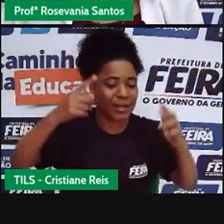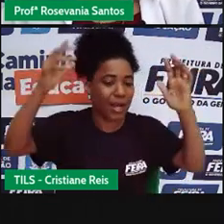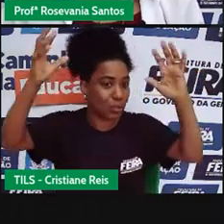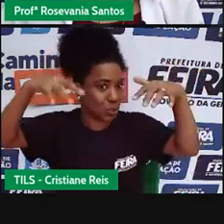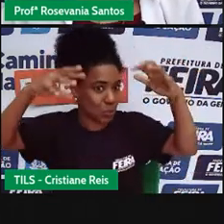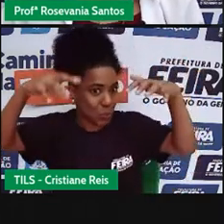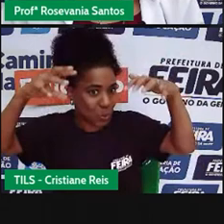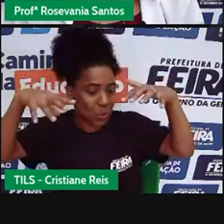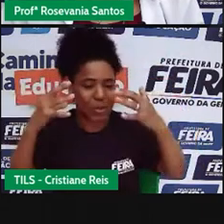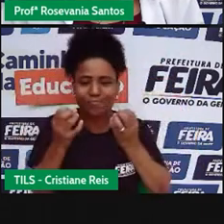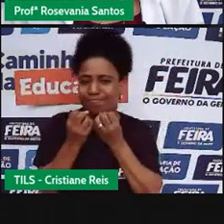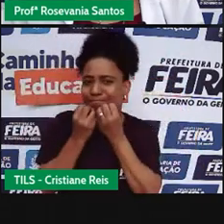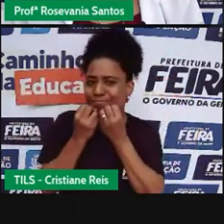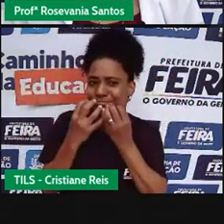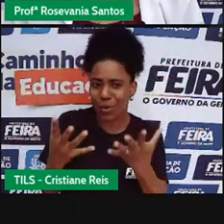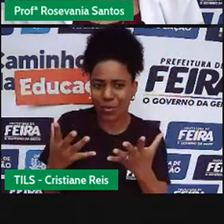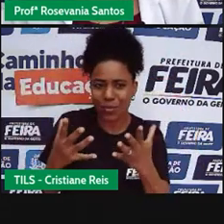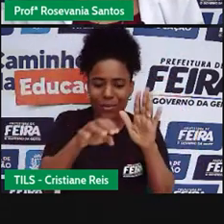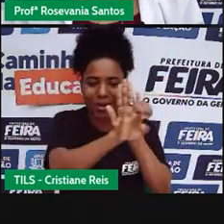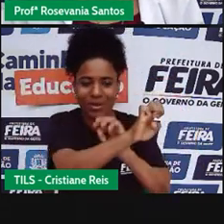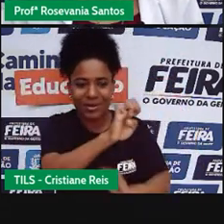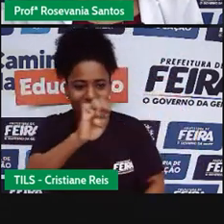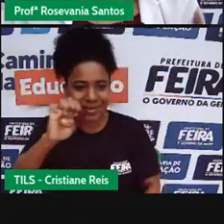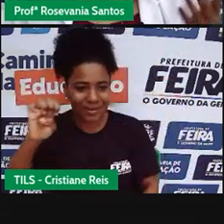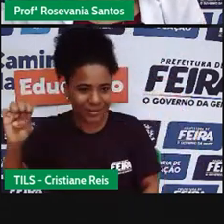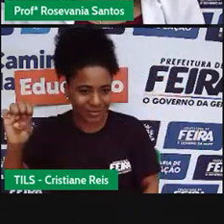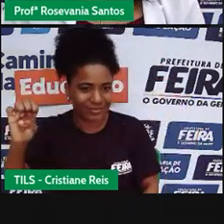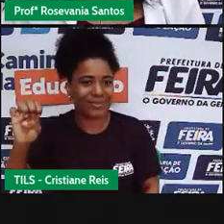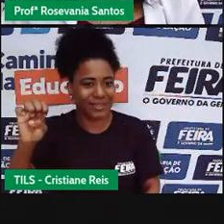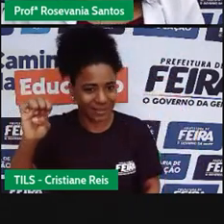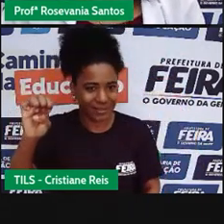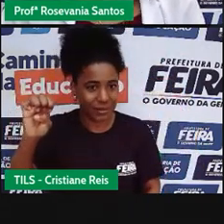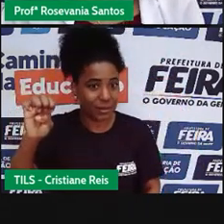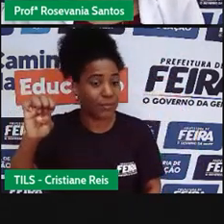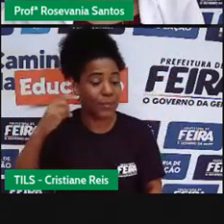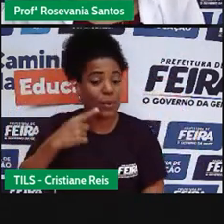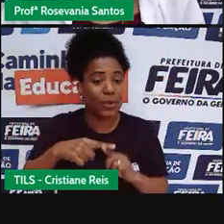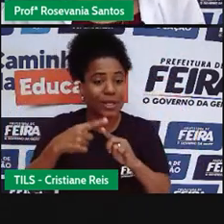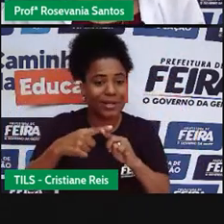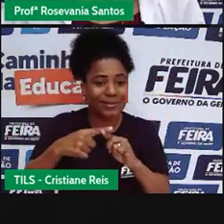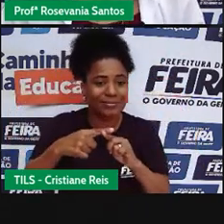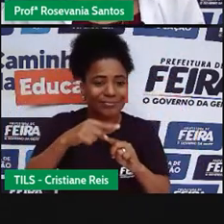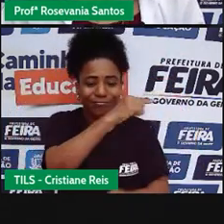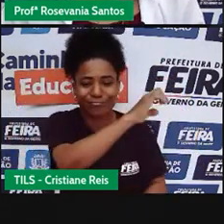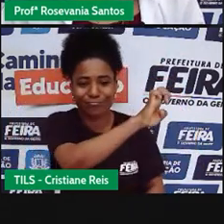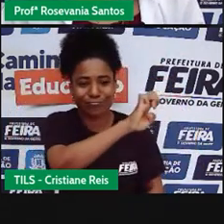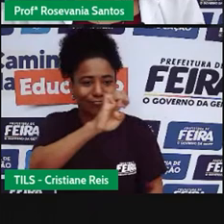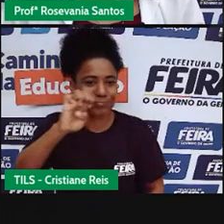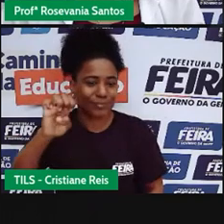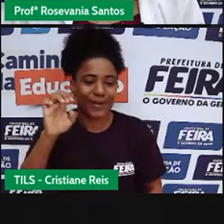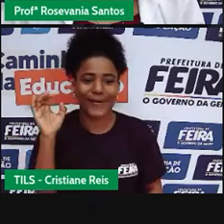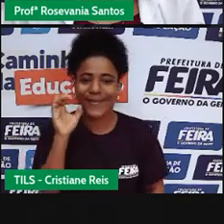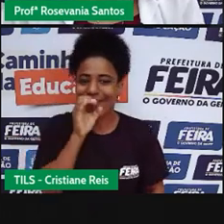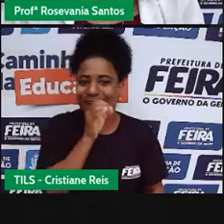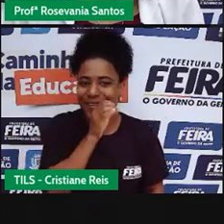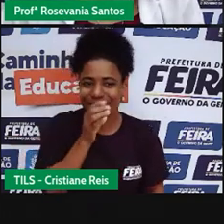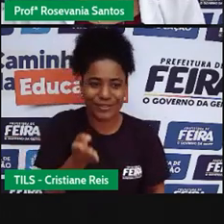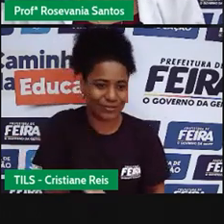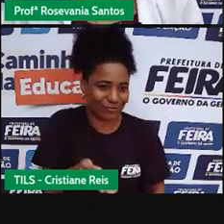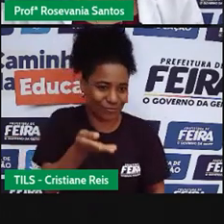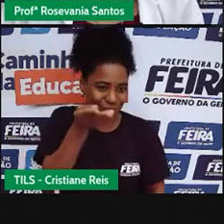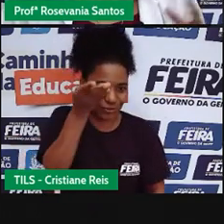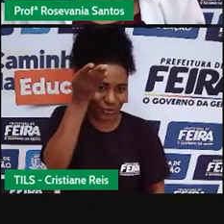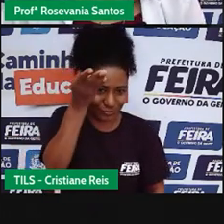Equador, as temperaturas, olha, se mantêm elevadas o ano todo, que foi como eu disse para vocês, Então não tem aquele período